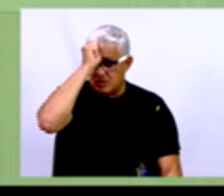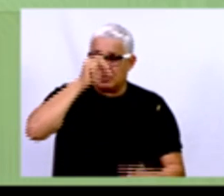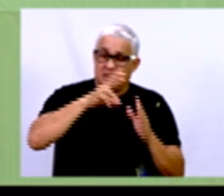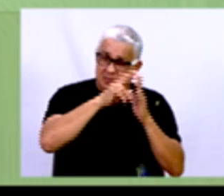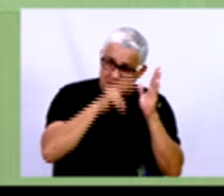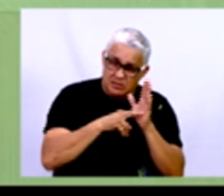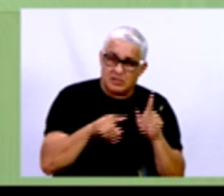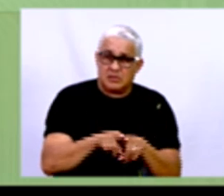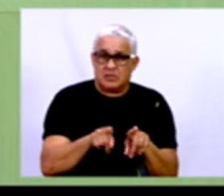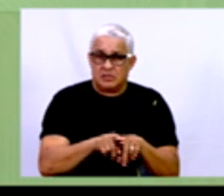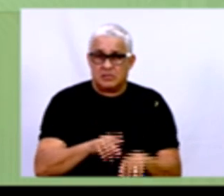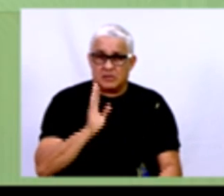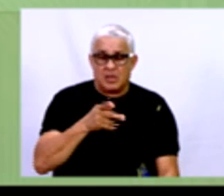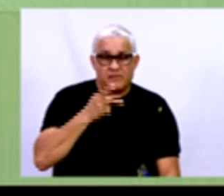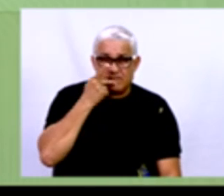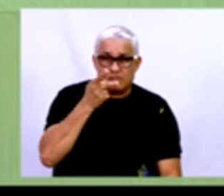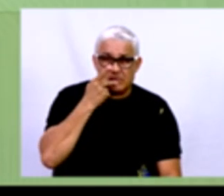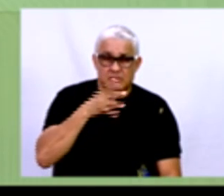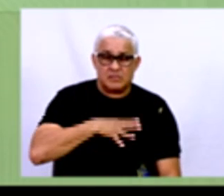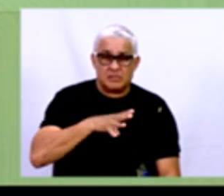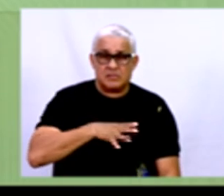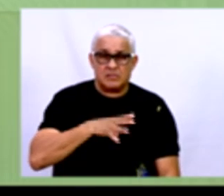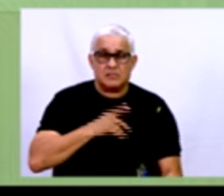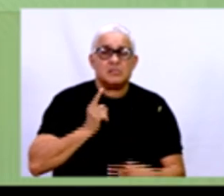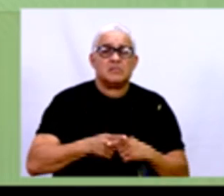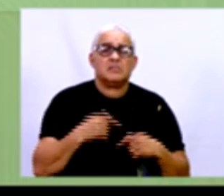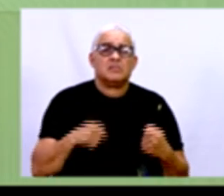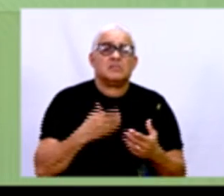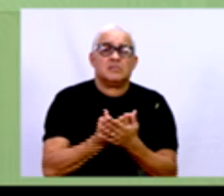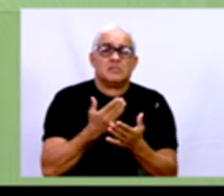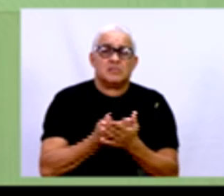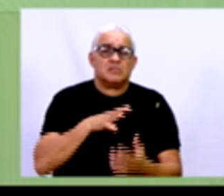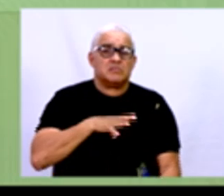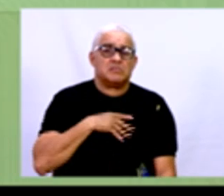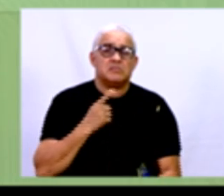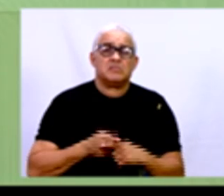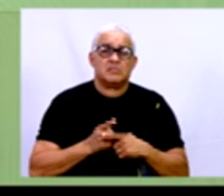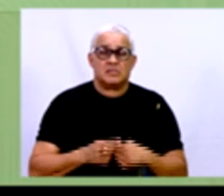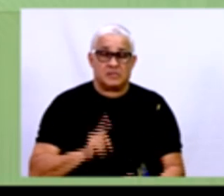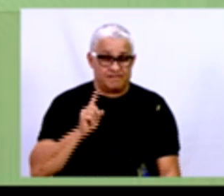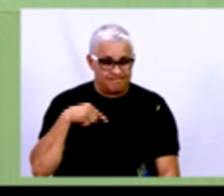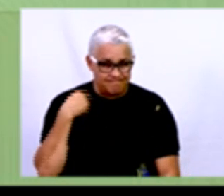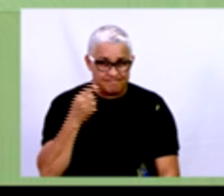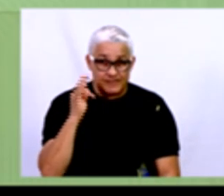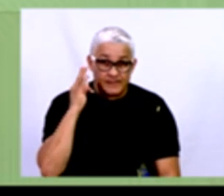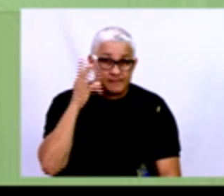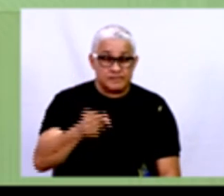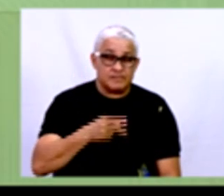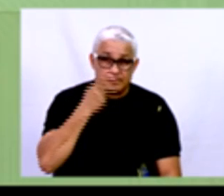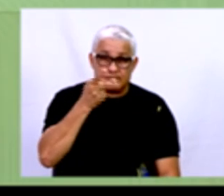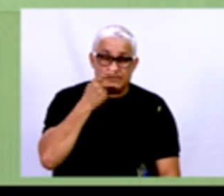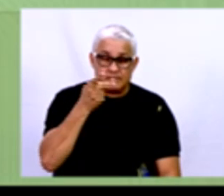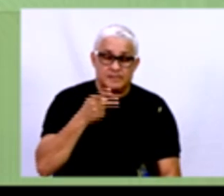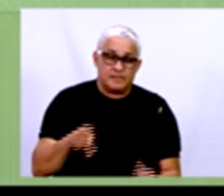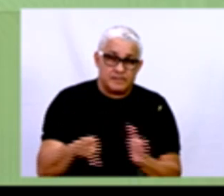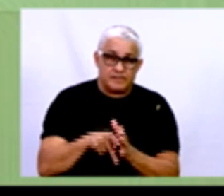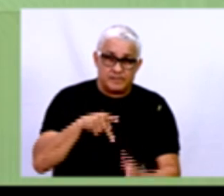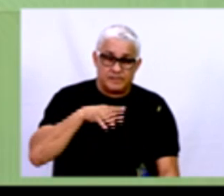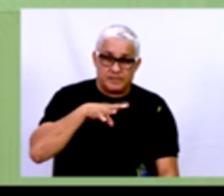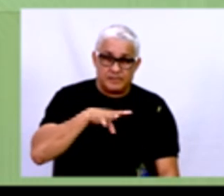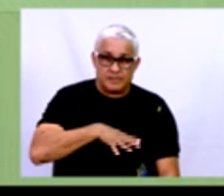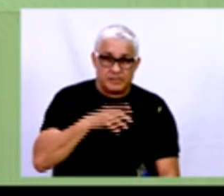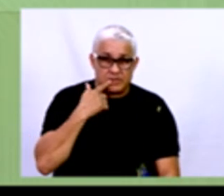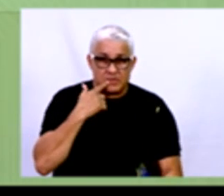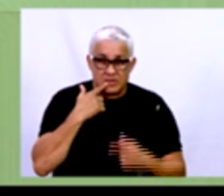regrinhas. Eu já falo português, por que eu preciso estudar isso? Então, todos nós, falantes da língua portuguesa,